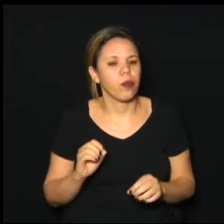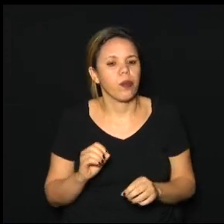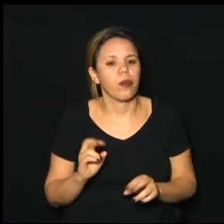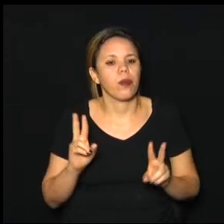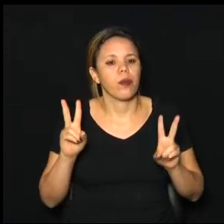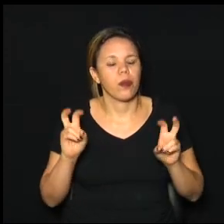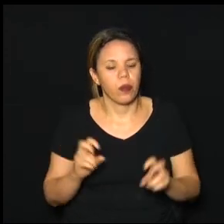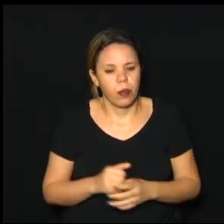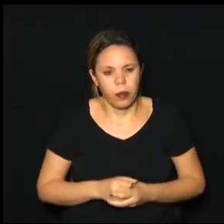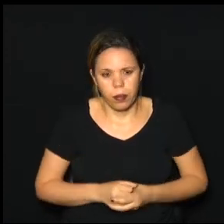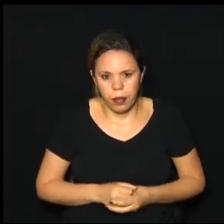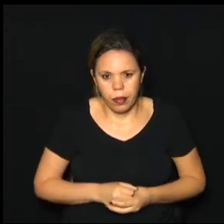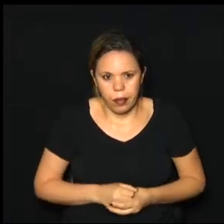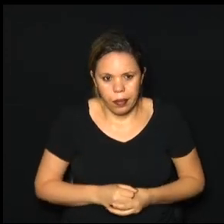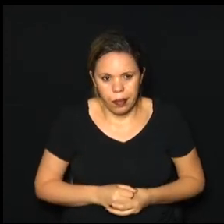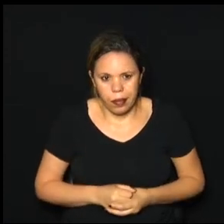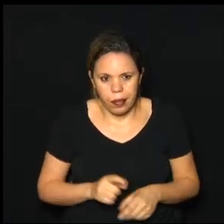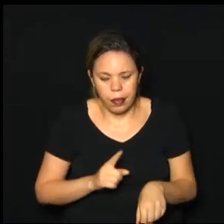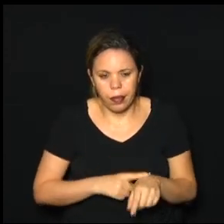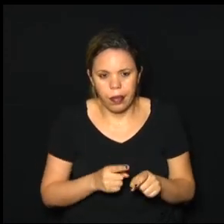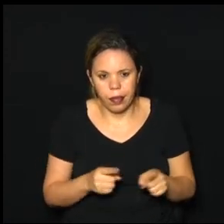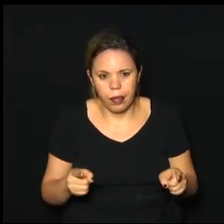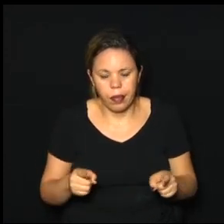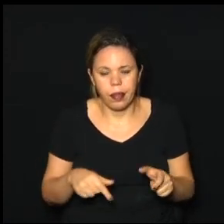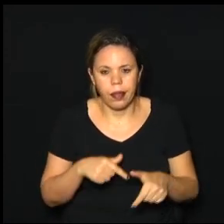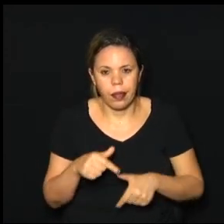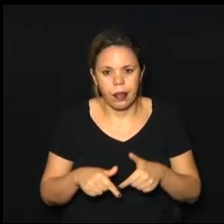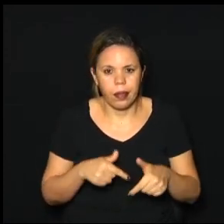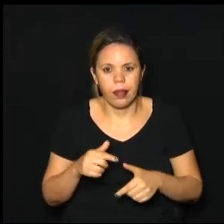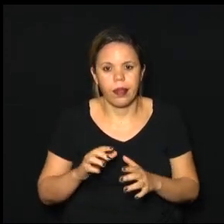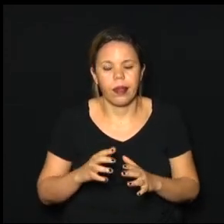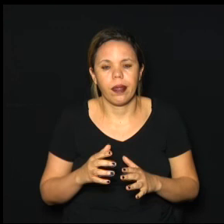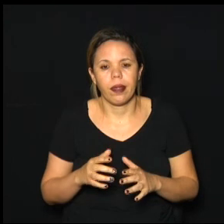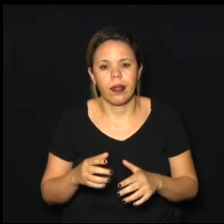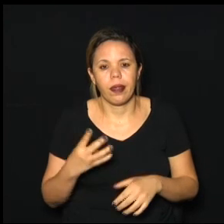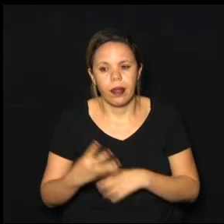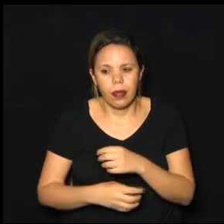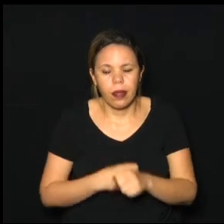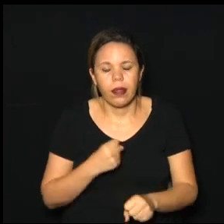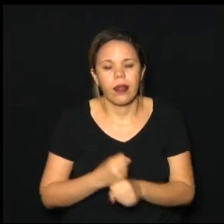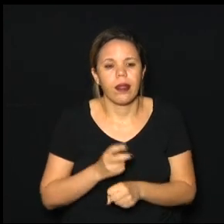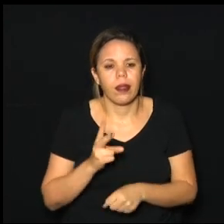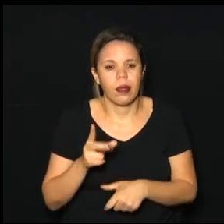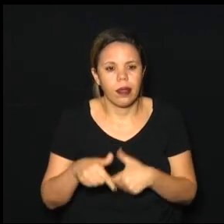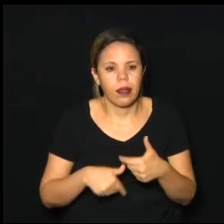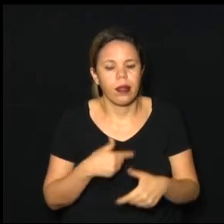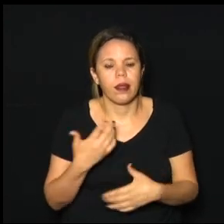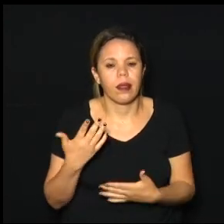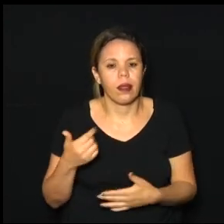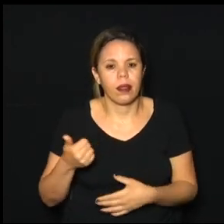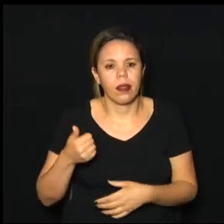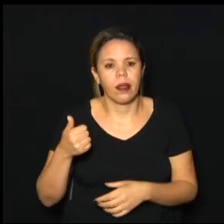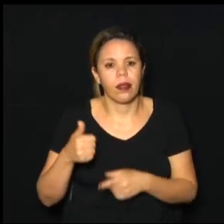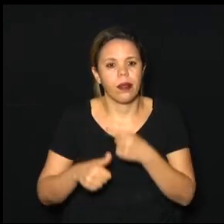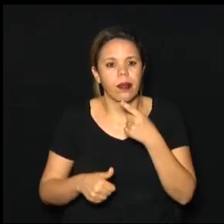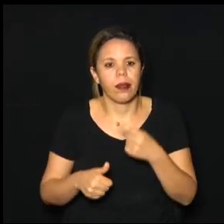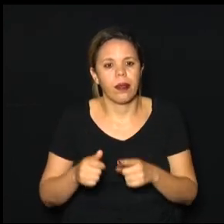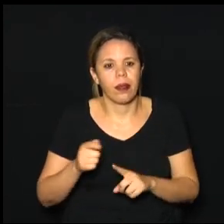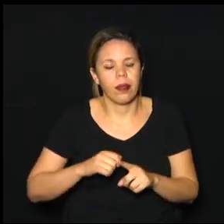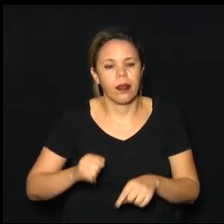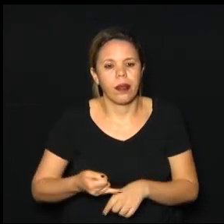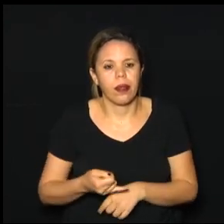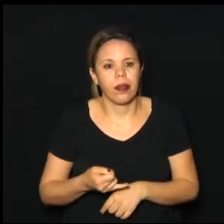diz respeito ao tempo dos mandatos. Os mandatos continuam de 4 anos, tendo início então no dia 1º de janeiro